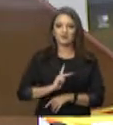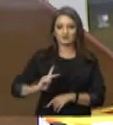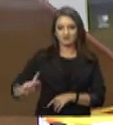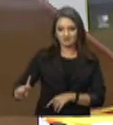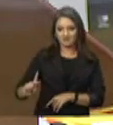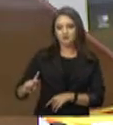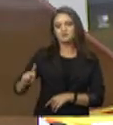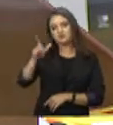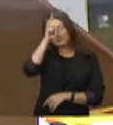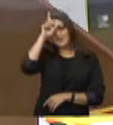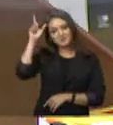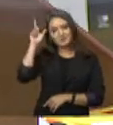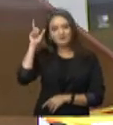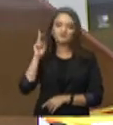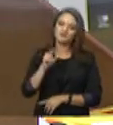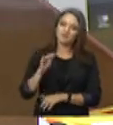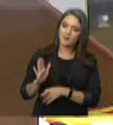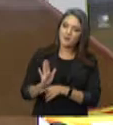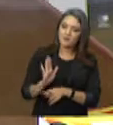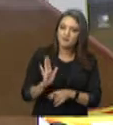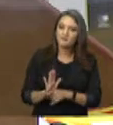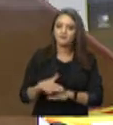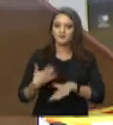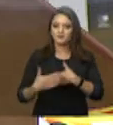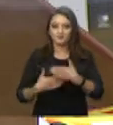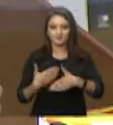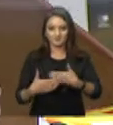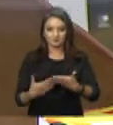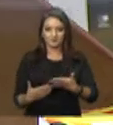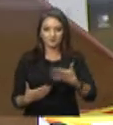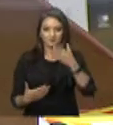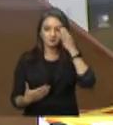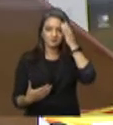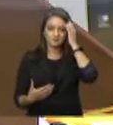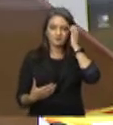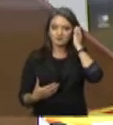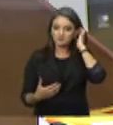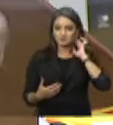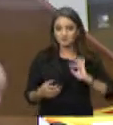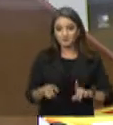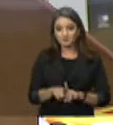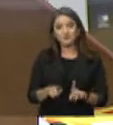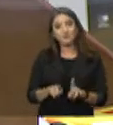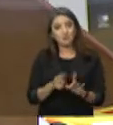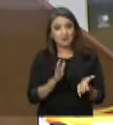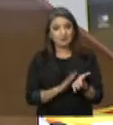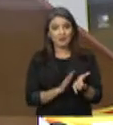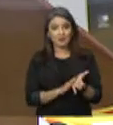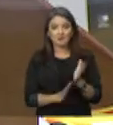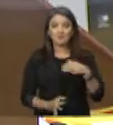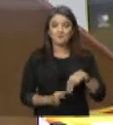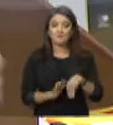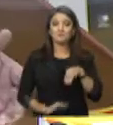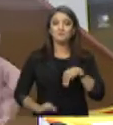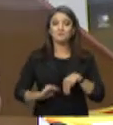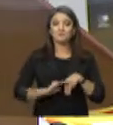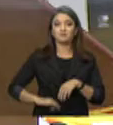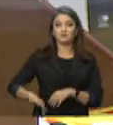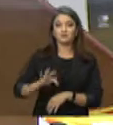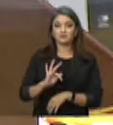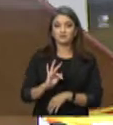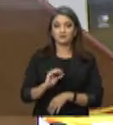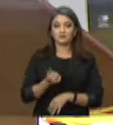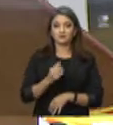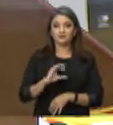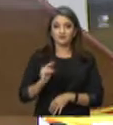poder auxiliá-lo nessa longa jornada e não posso deixar também de parabenizar o ministério um saquinho também